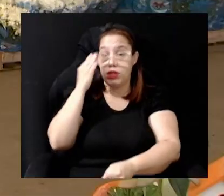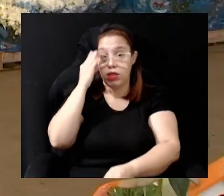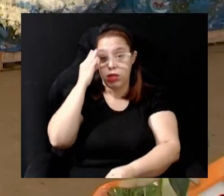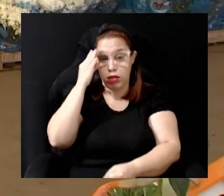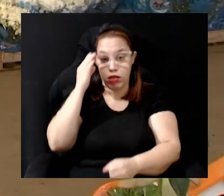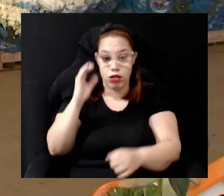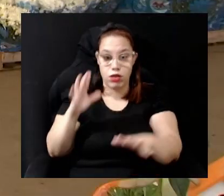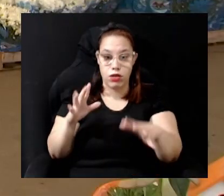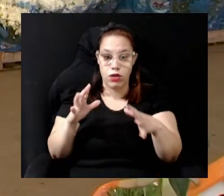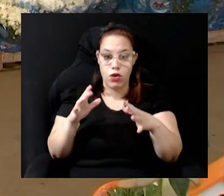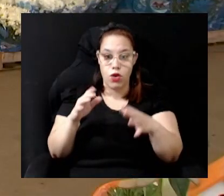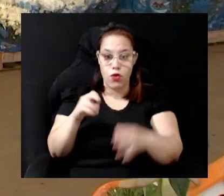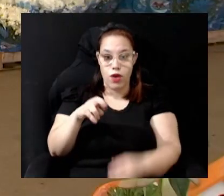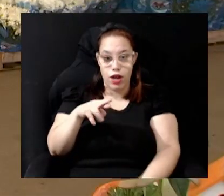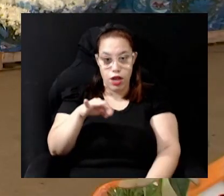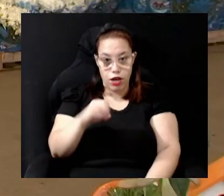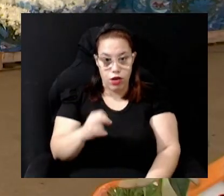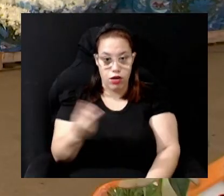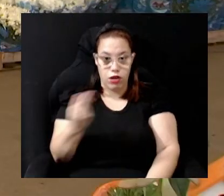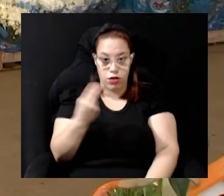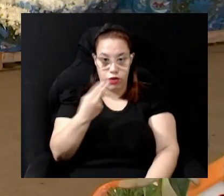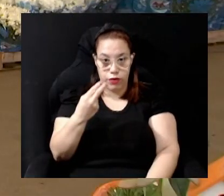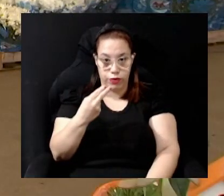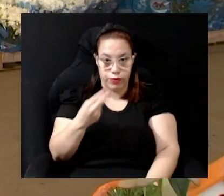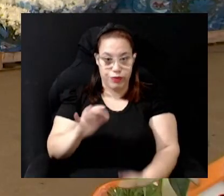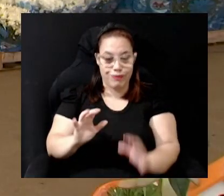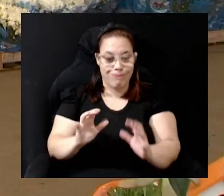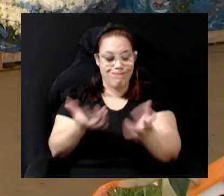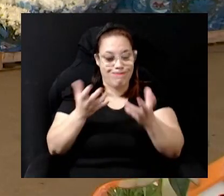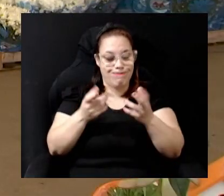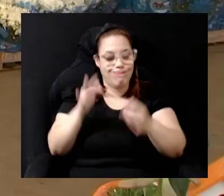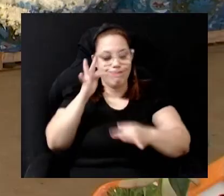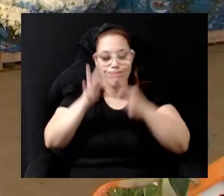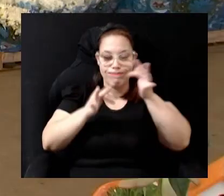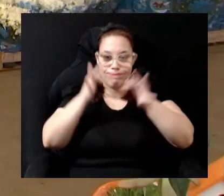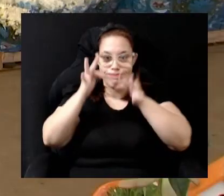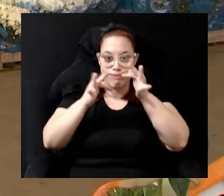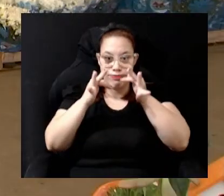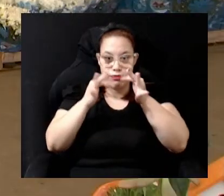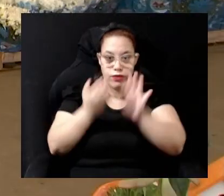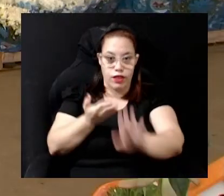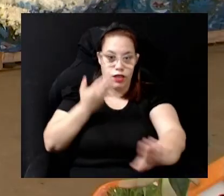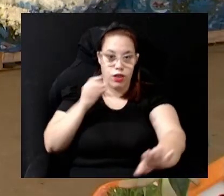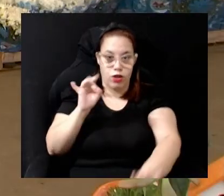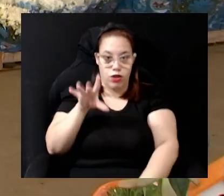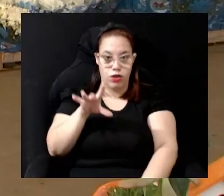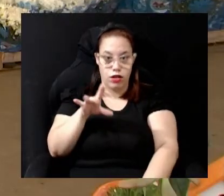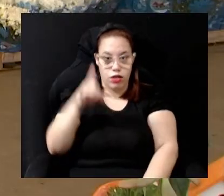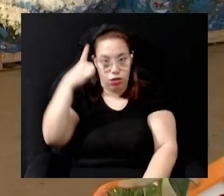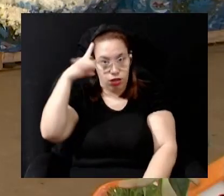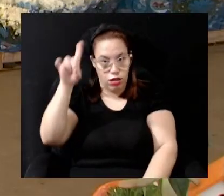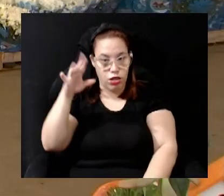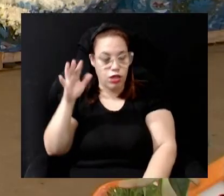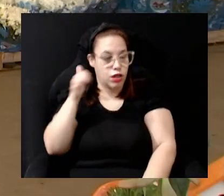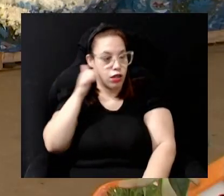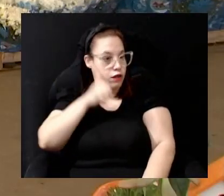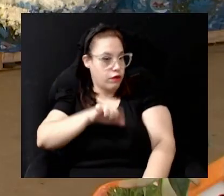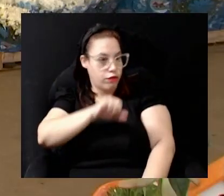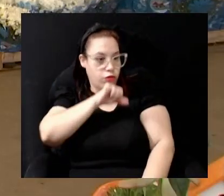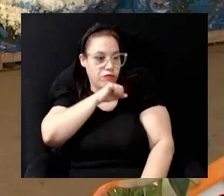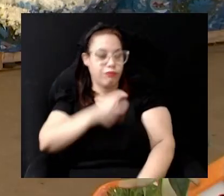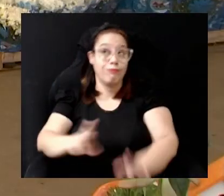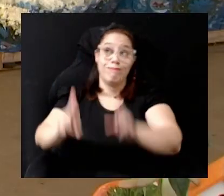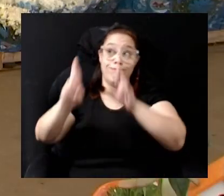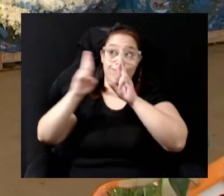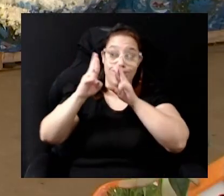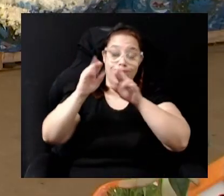feriado de finados é a segunda data mais importante para o mercado de flores, ficando atrás apenas do Dia das Mães. A expectativa